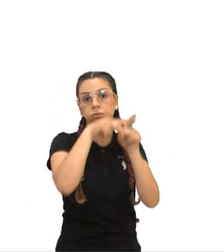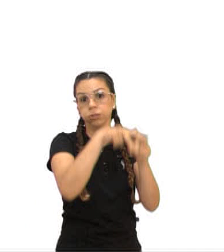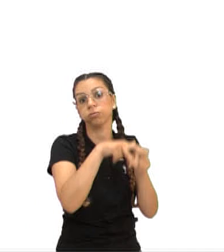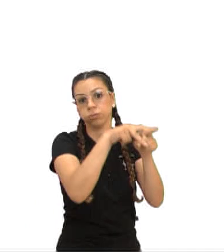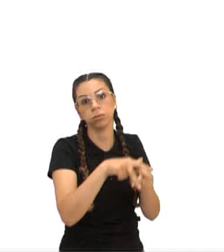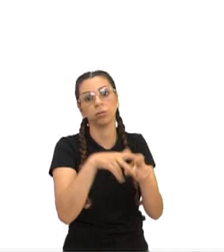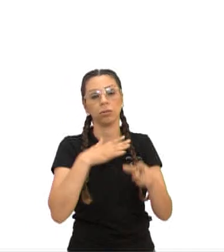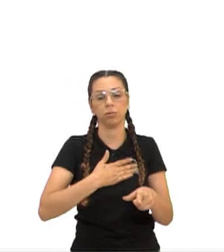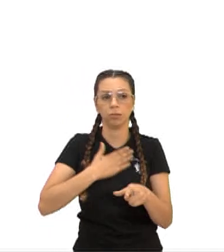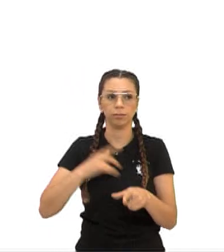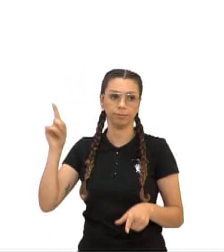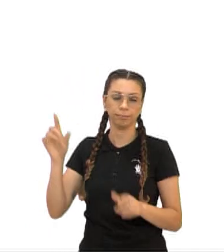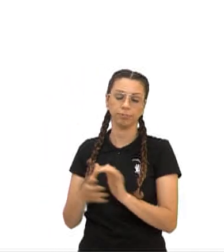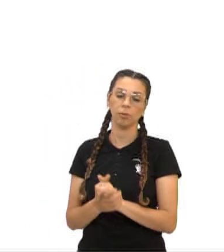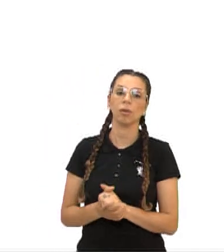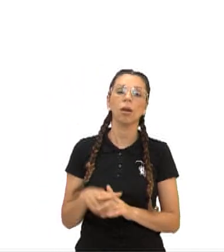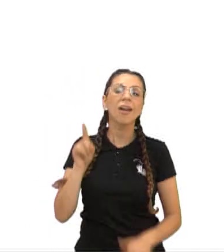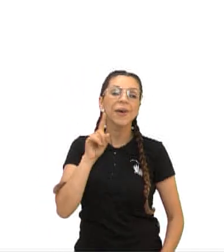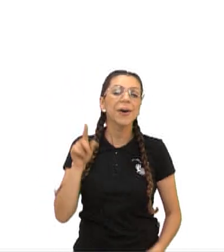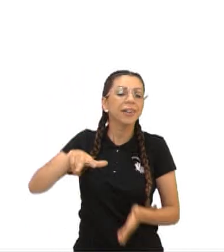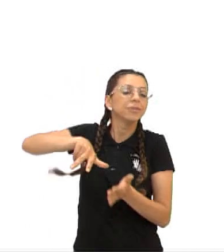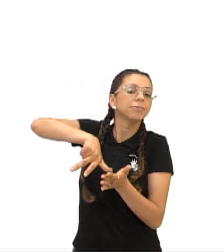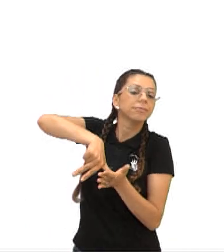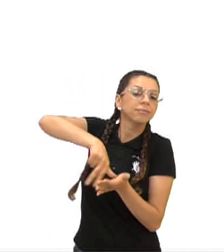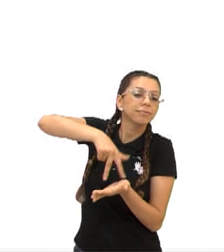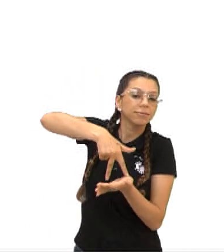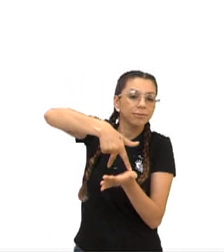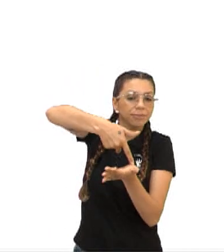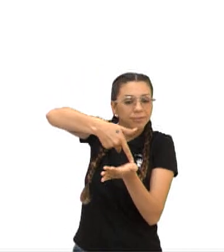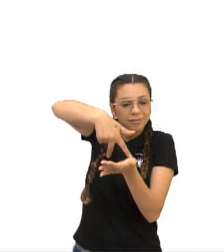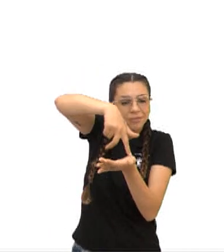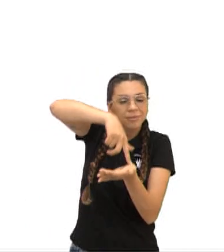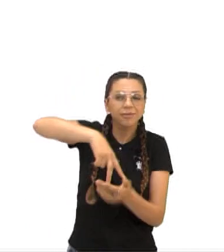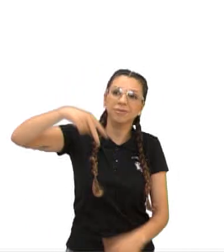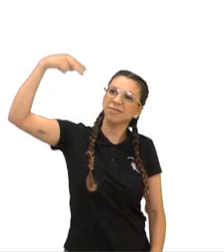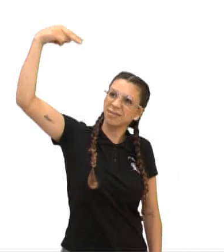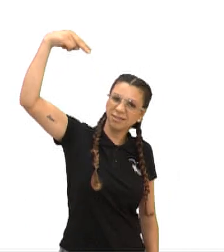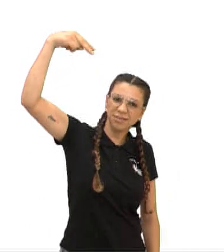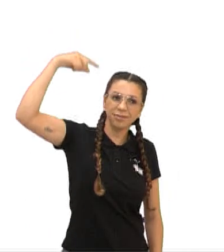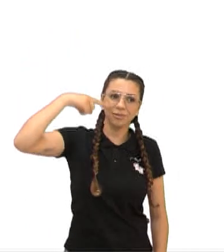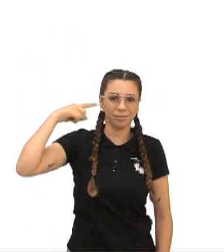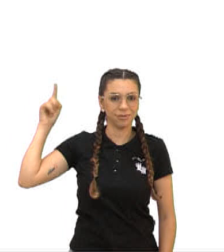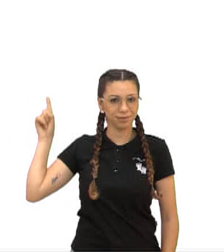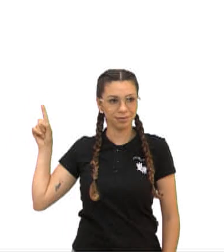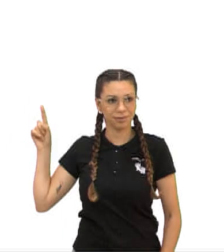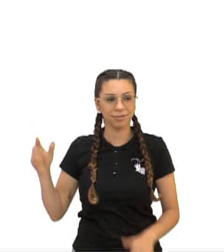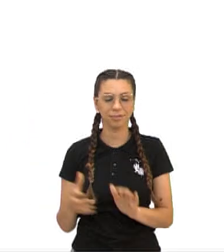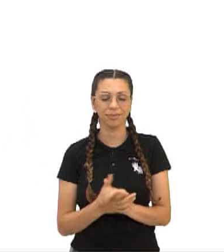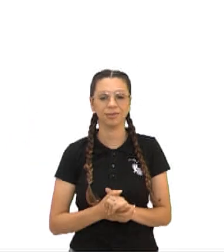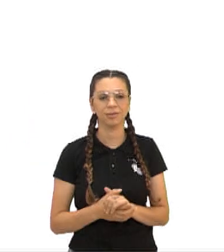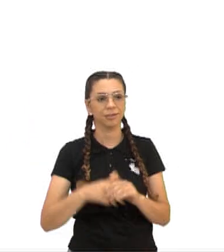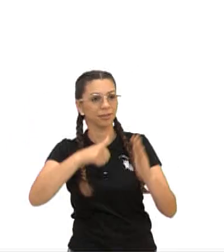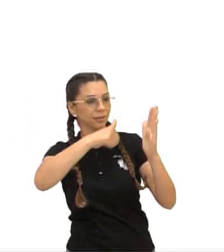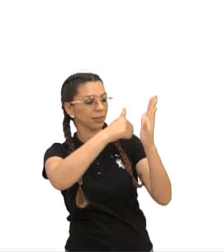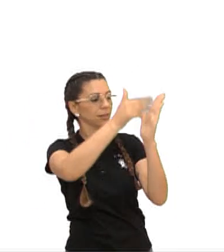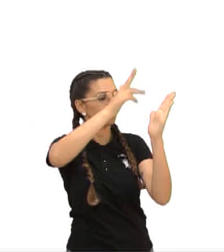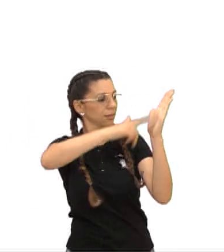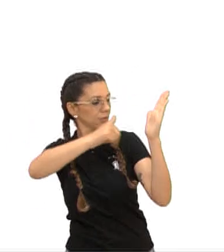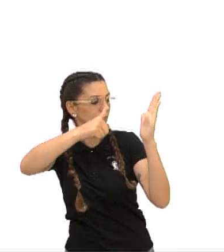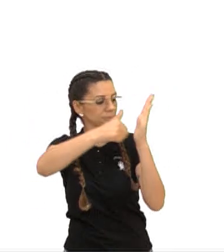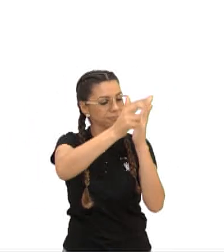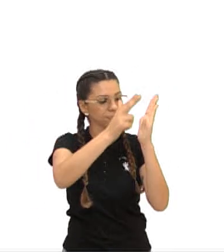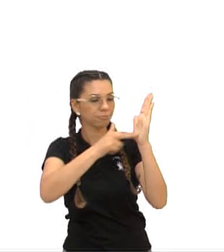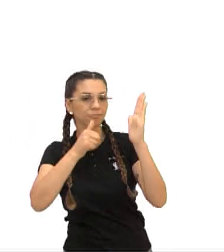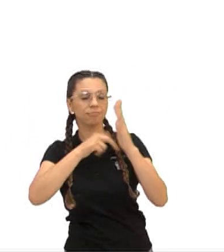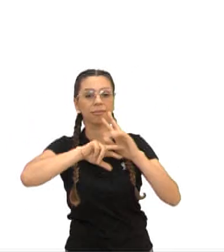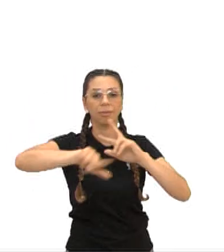ângulo aéreo aqui, pessoal, na dançarina fazendo referência, a primeira bailarina aqui, tá? Então olha só, as pinceladas desgovernadas igual,